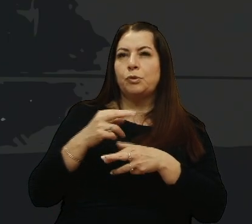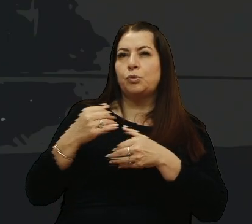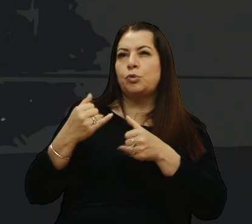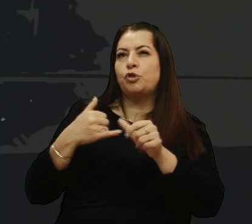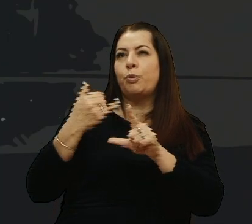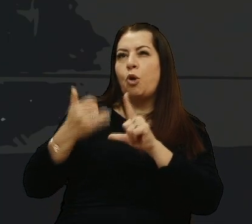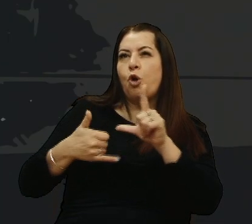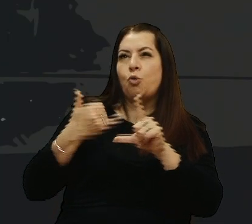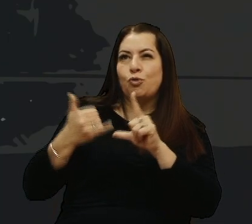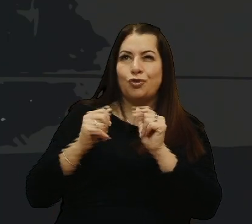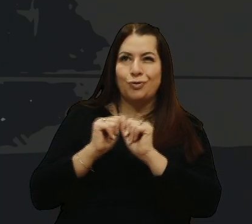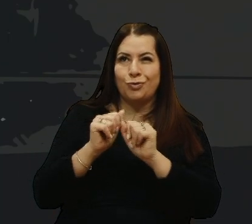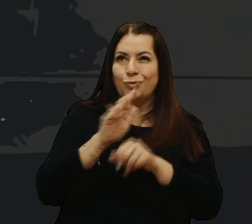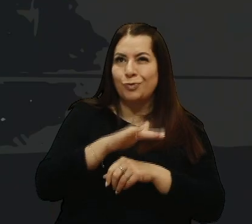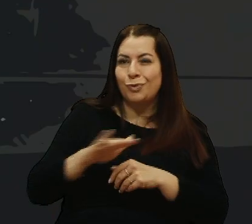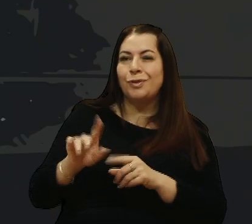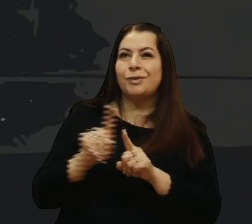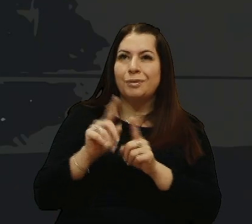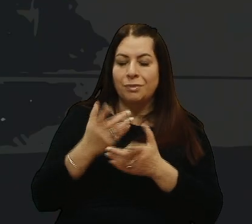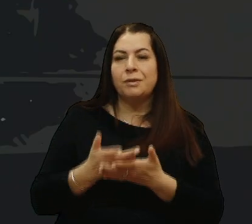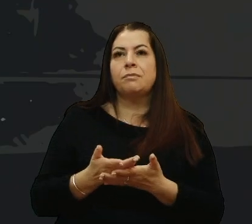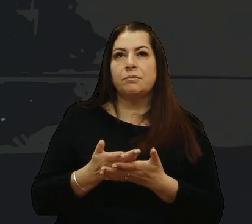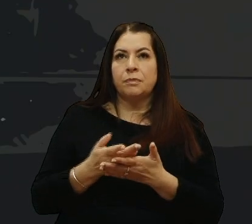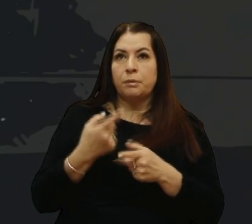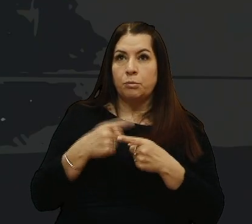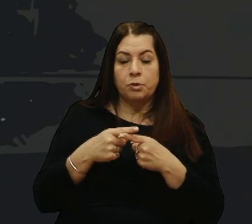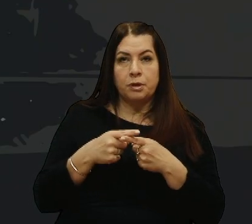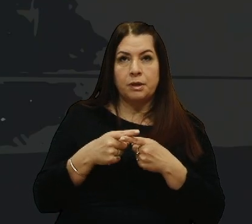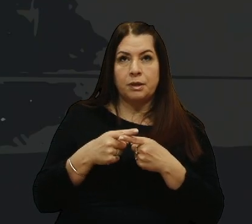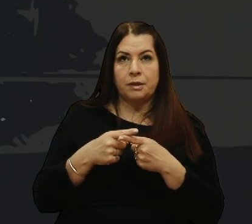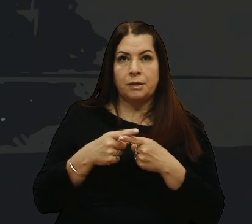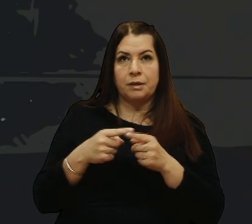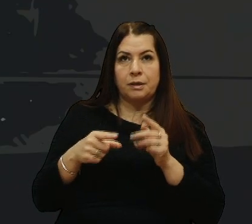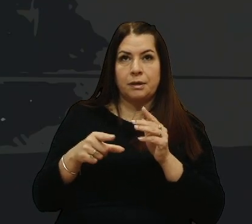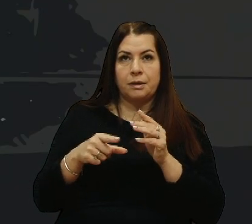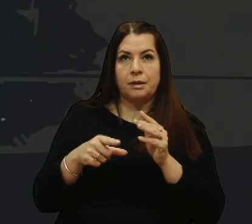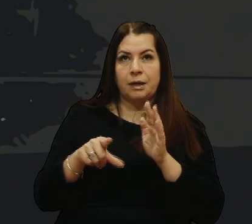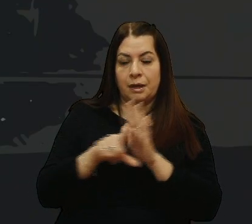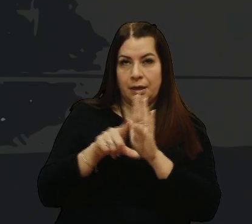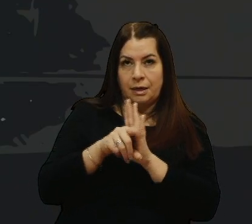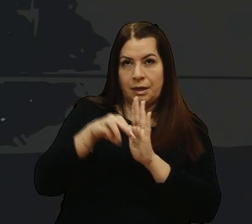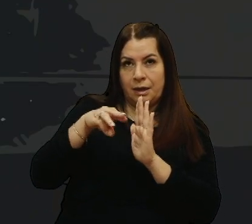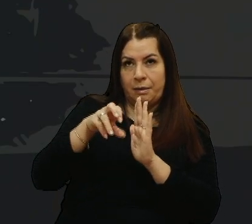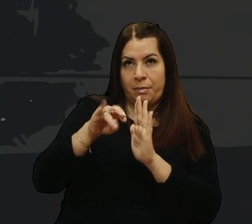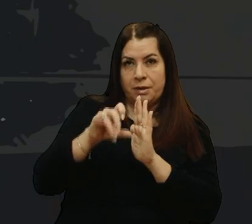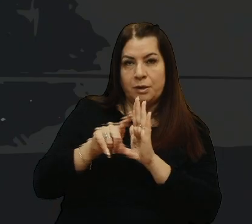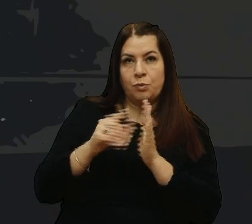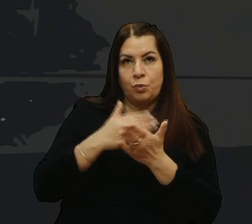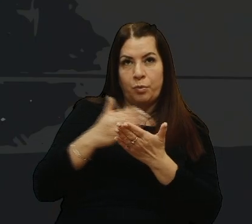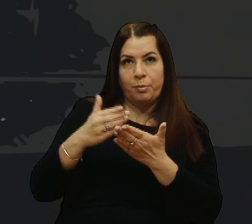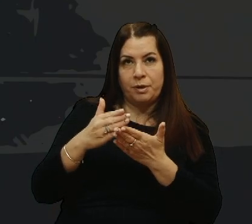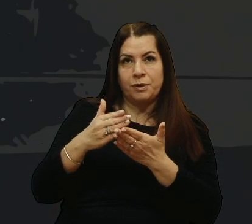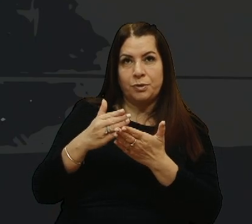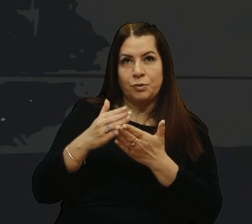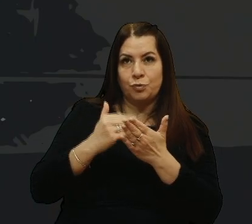com crianças, porque a lei marcial está instituída na Ucrânia desde o início do